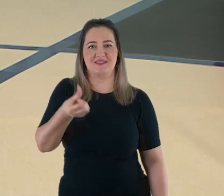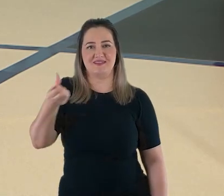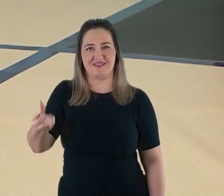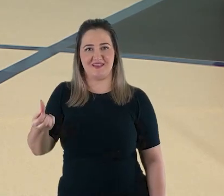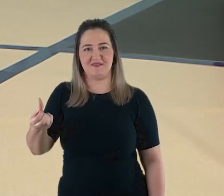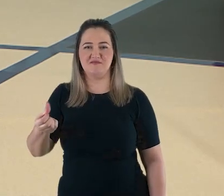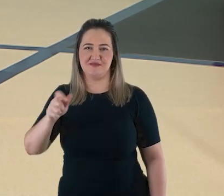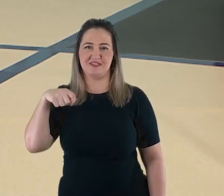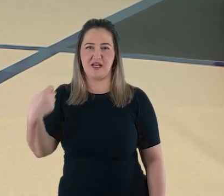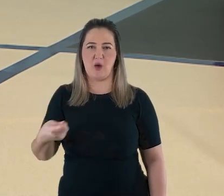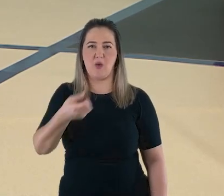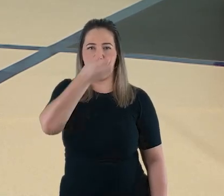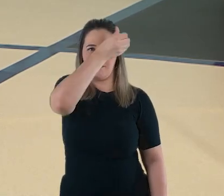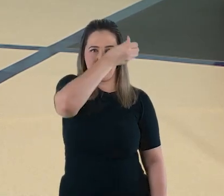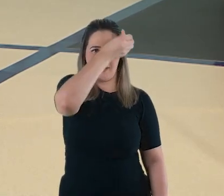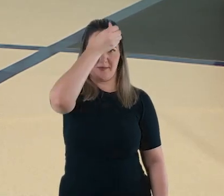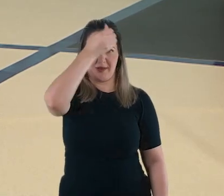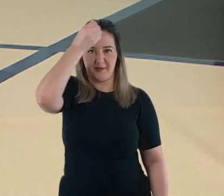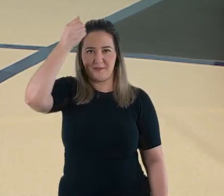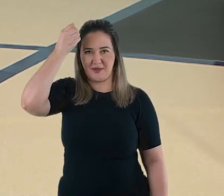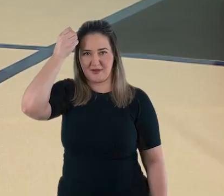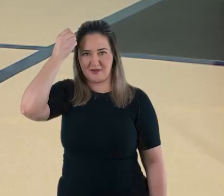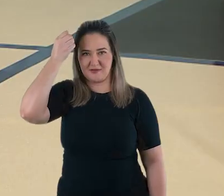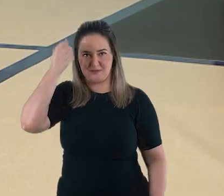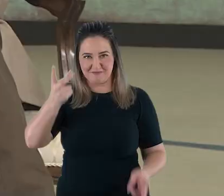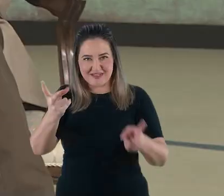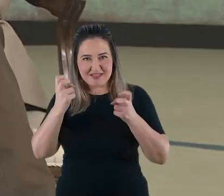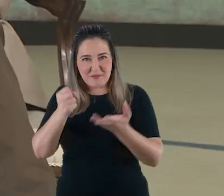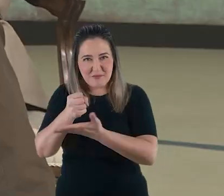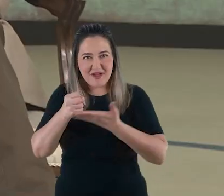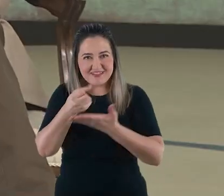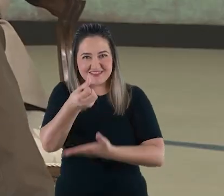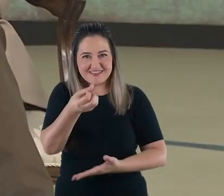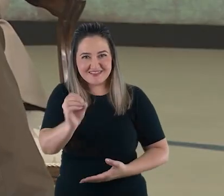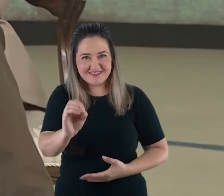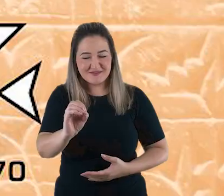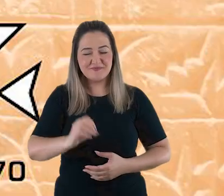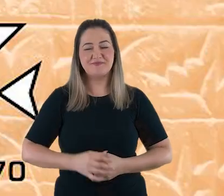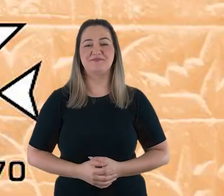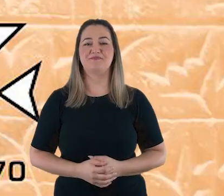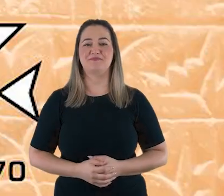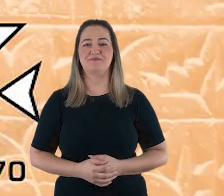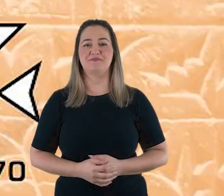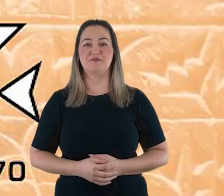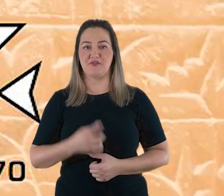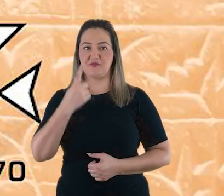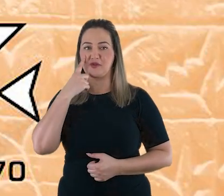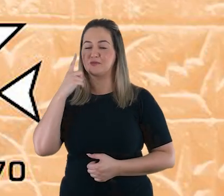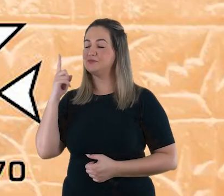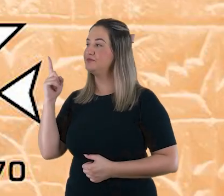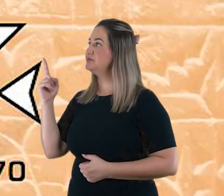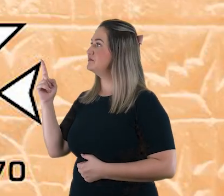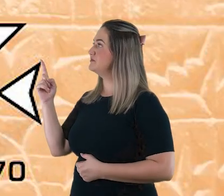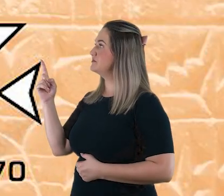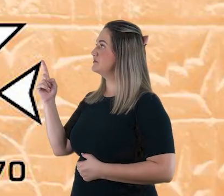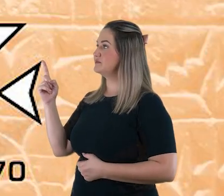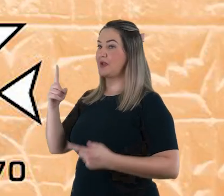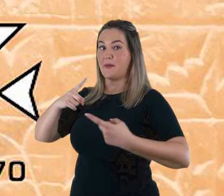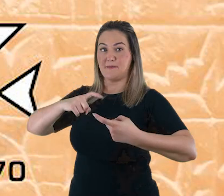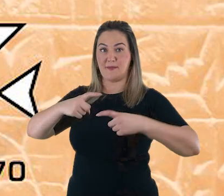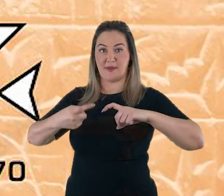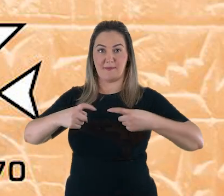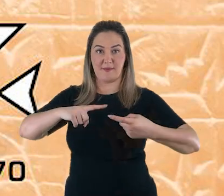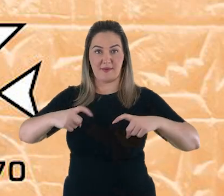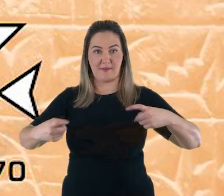666, múltiplo de 6. Viu o valor sexagesimal? Eu vou explicar isso aqui para você. Note que na escrita cuneiforme, tanto o